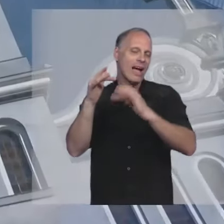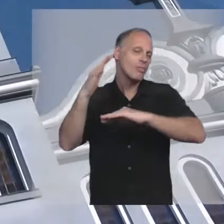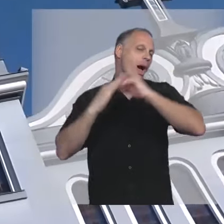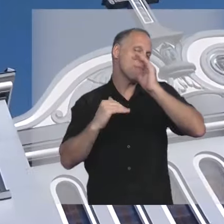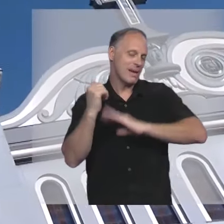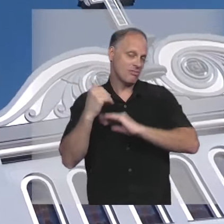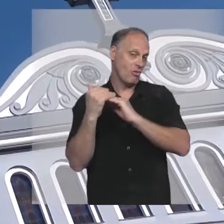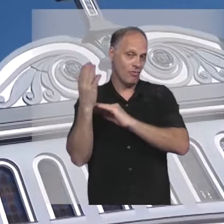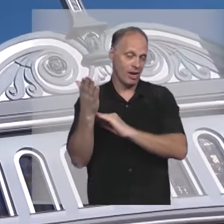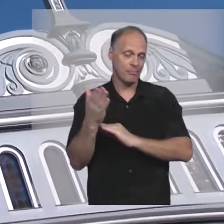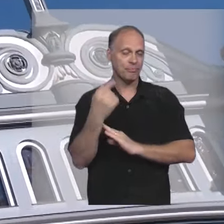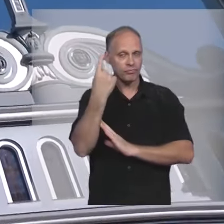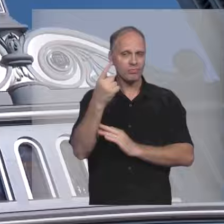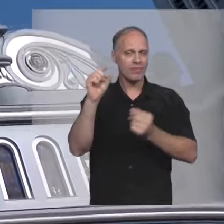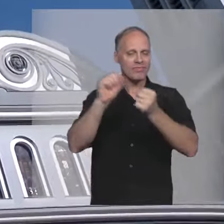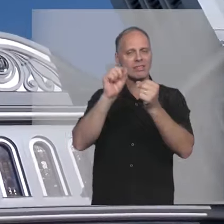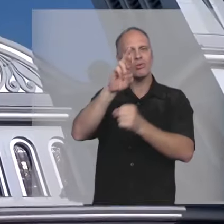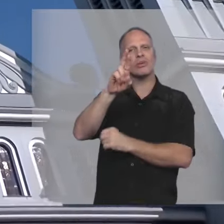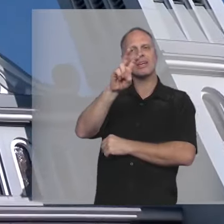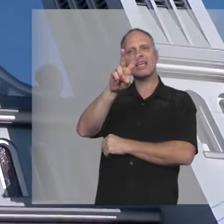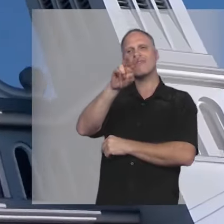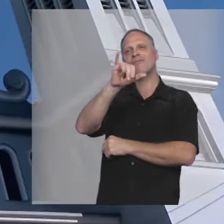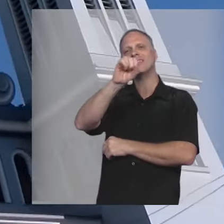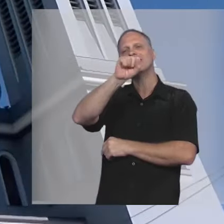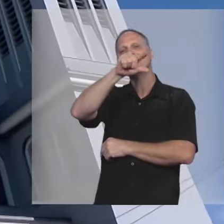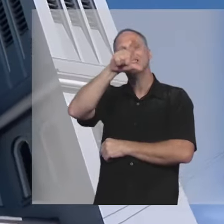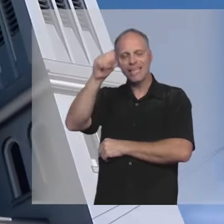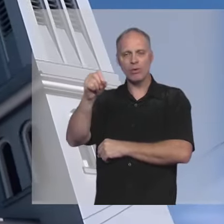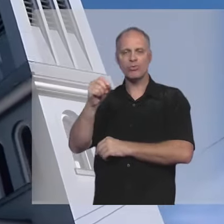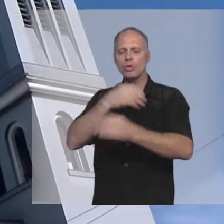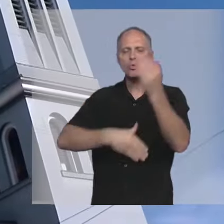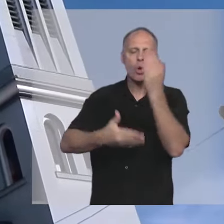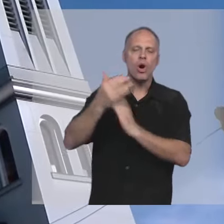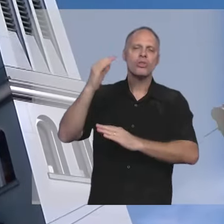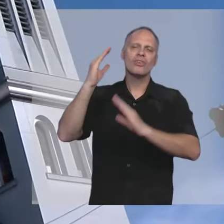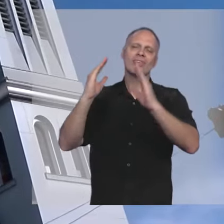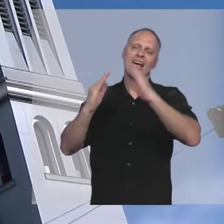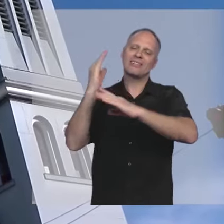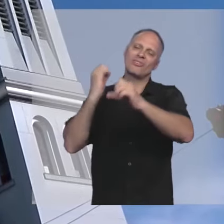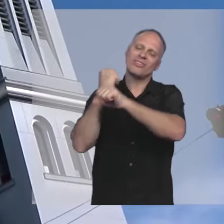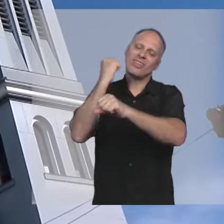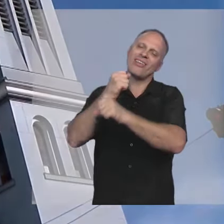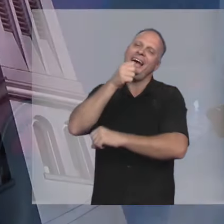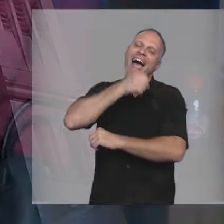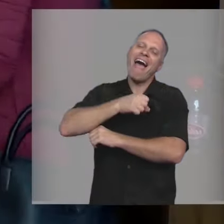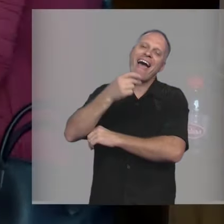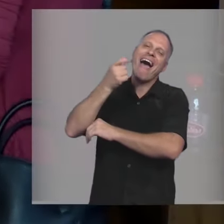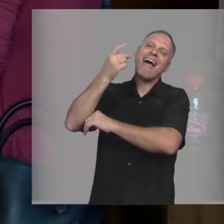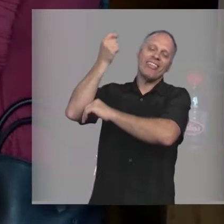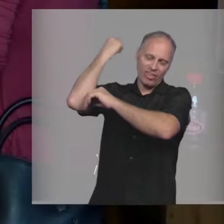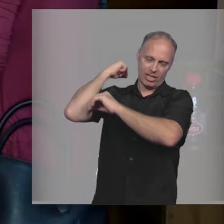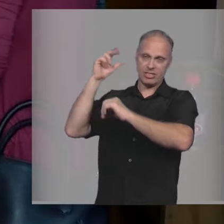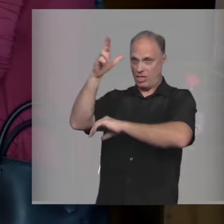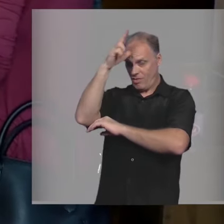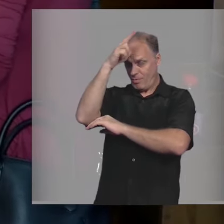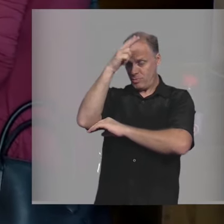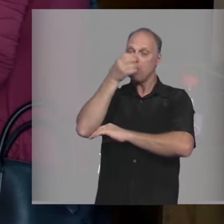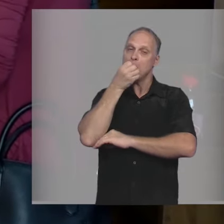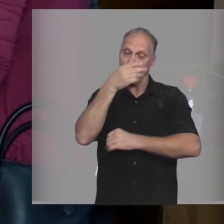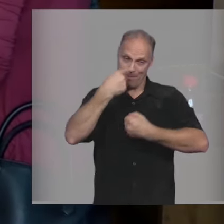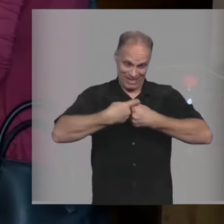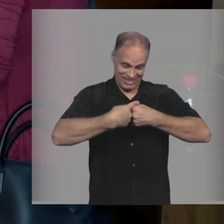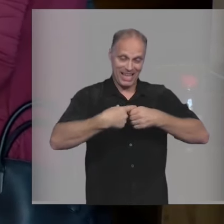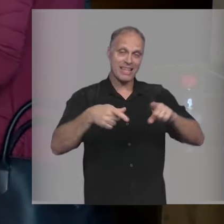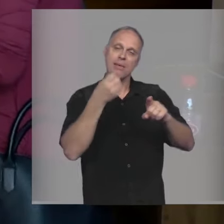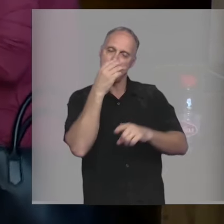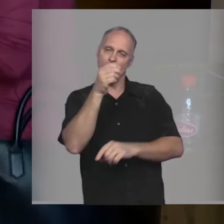isso. Um deles está fazendo uma revisão dos inventários de imóveis históricos de Novo Hamburgo. Bom para a cidade, bom